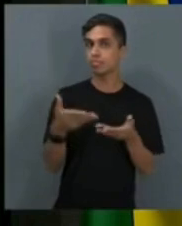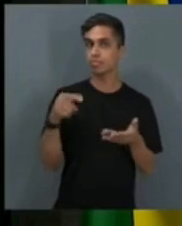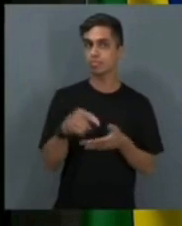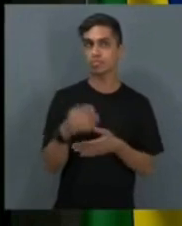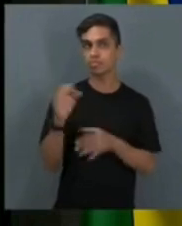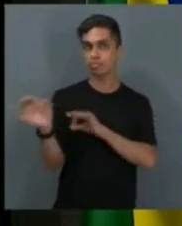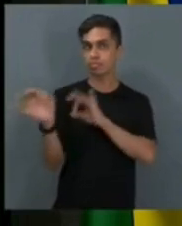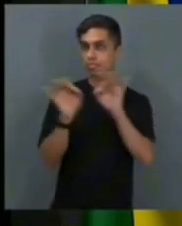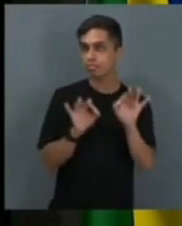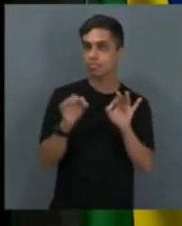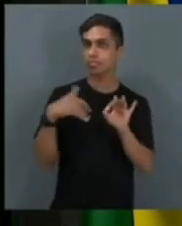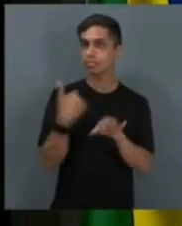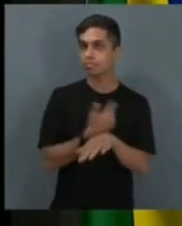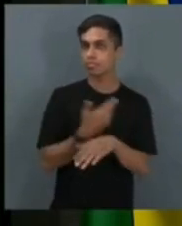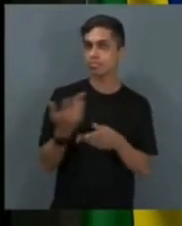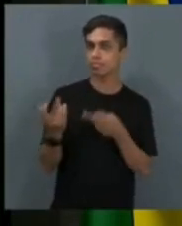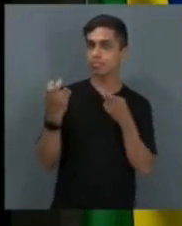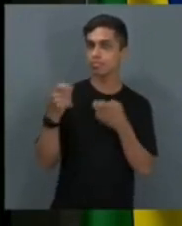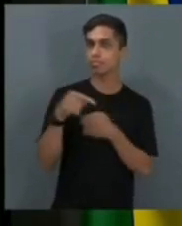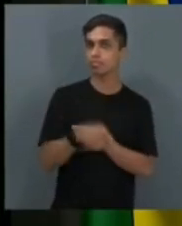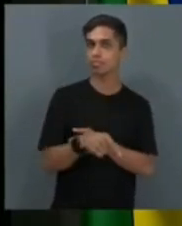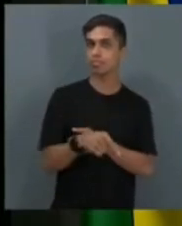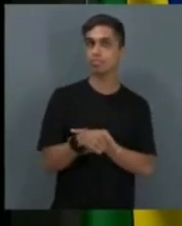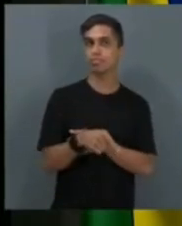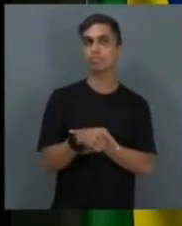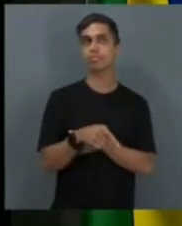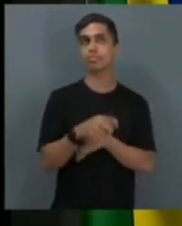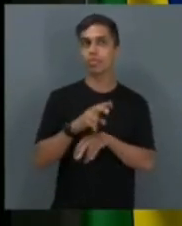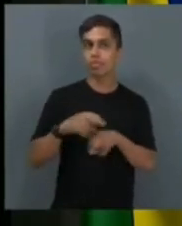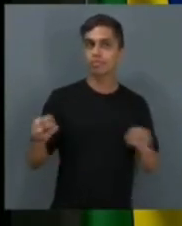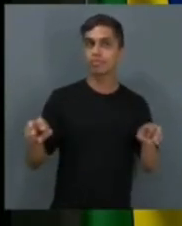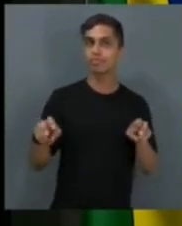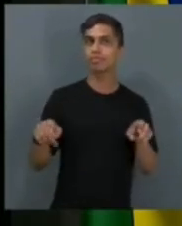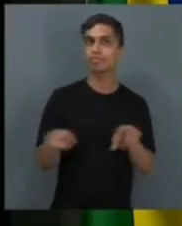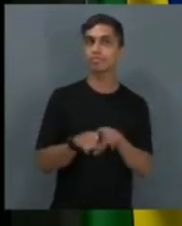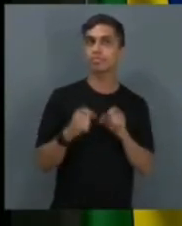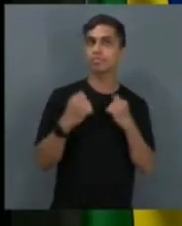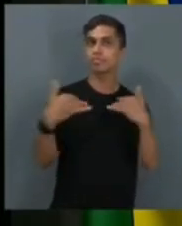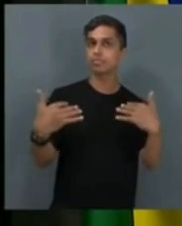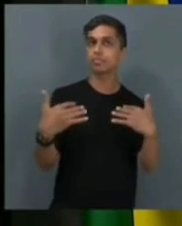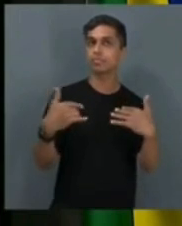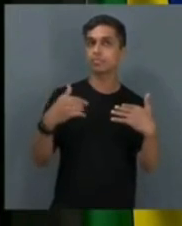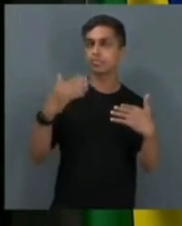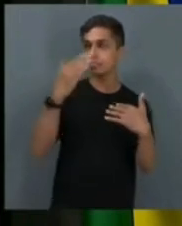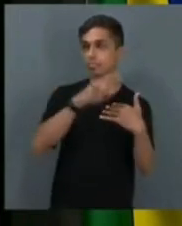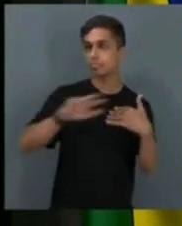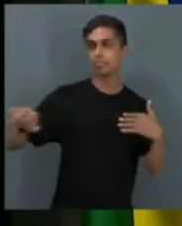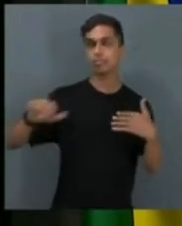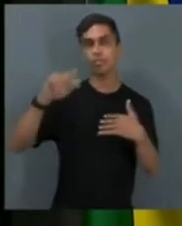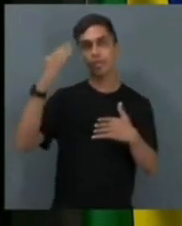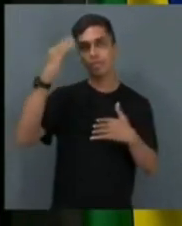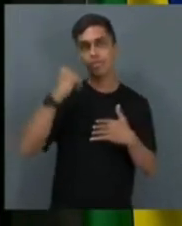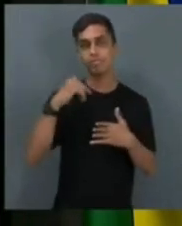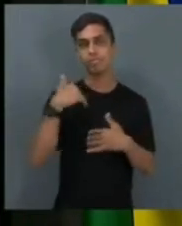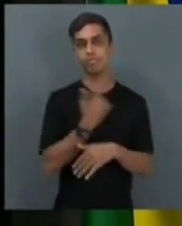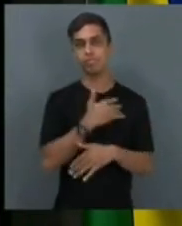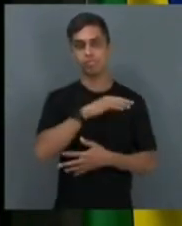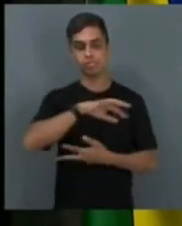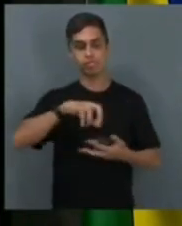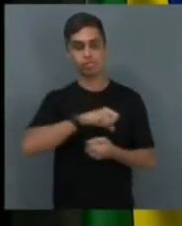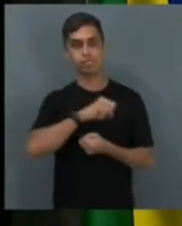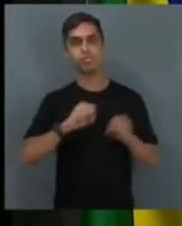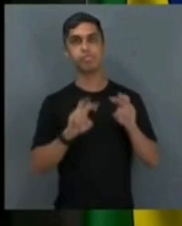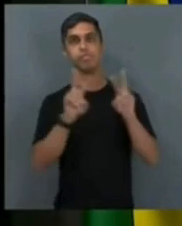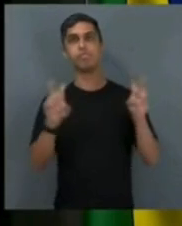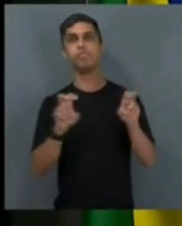Excelência acompanha, como os que estão na mesa ou que no plenário sabem, essa questão da sustentabilidade,